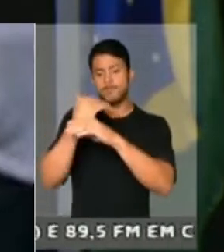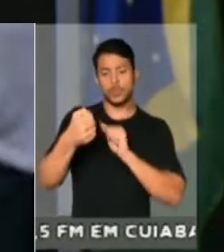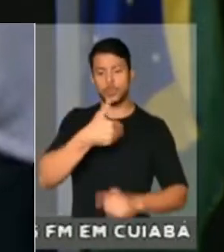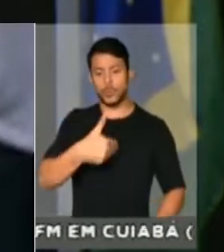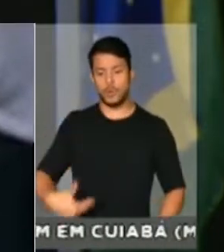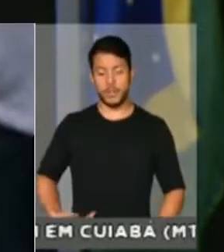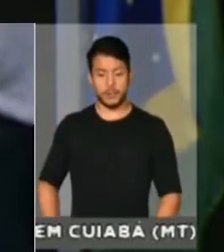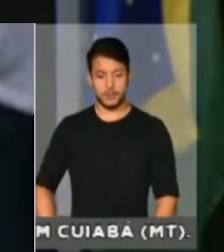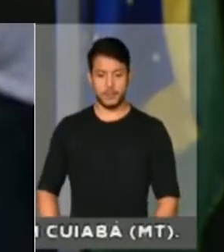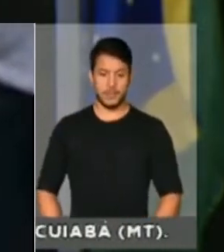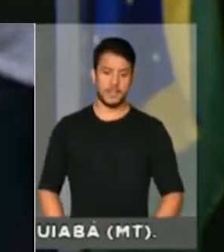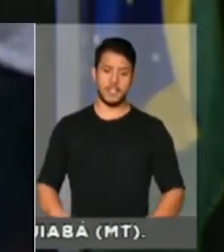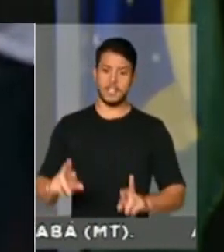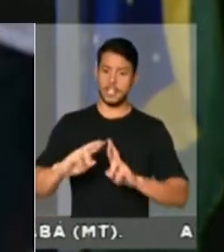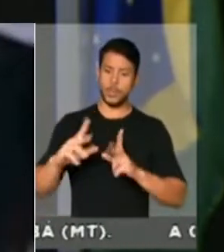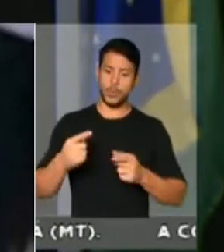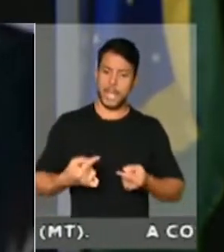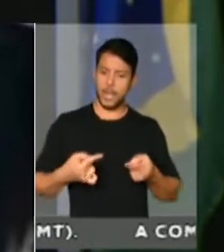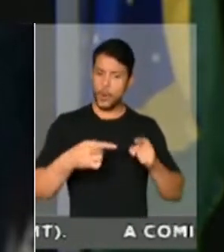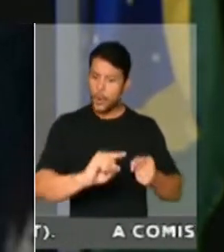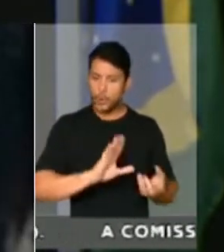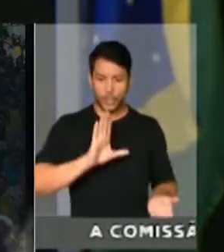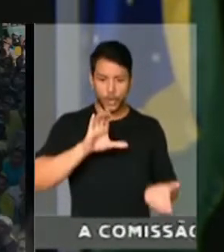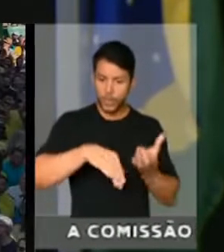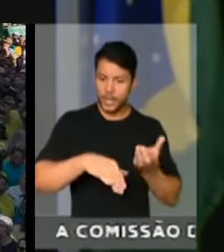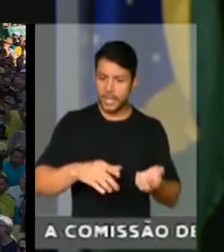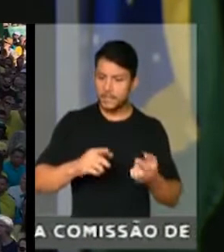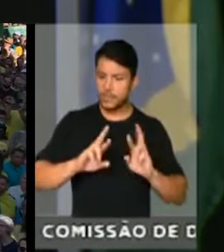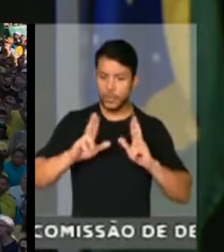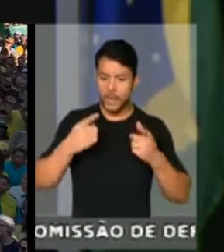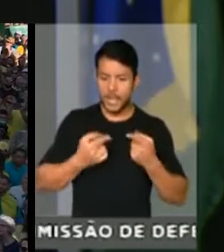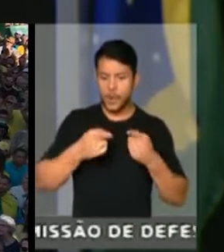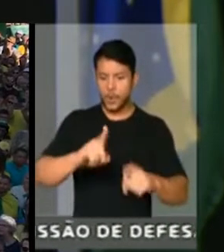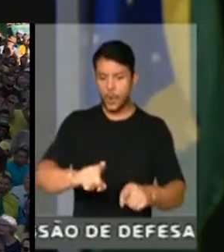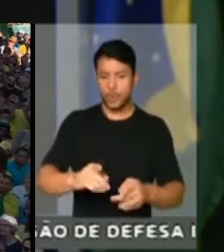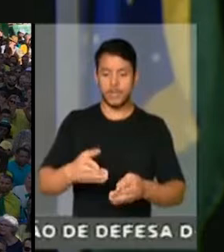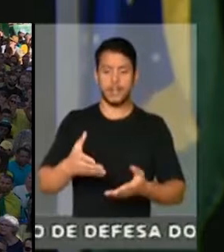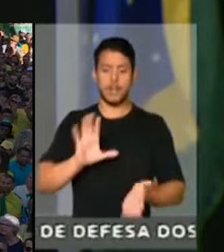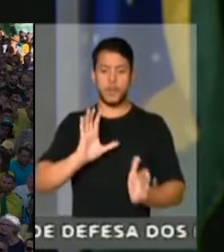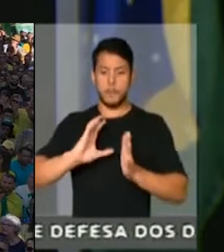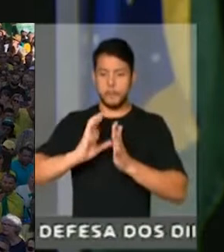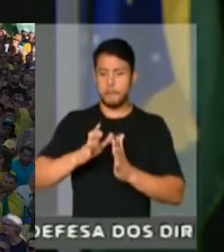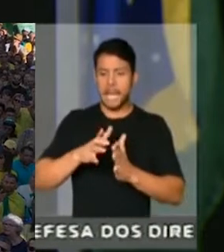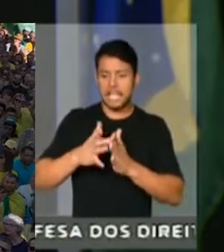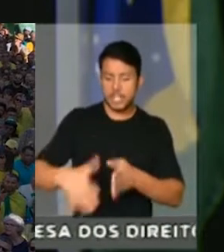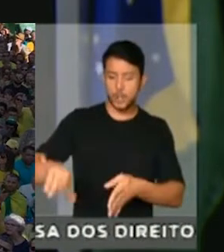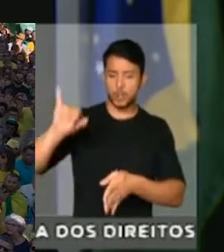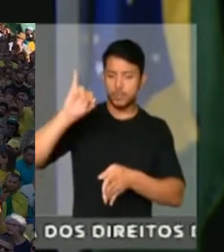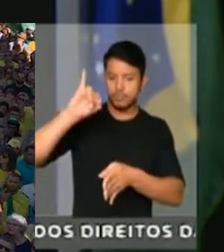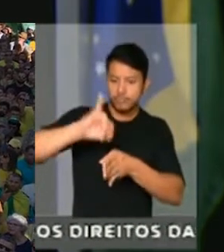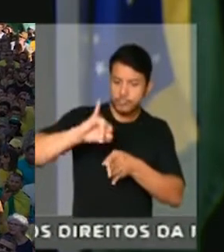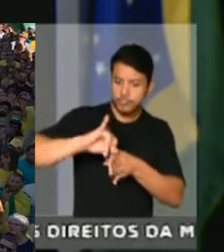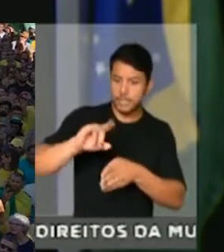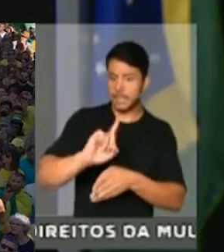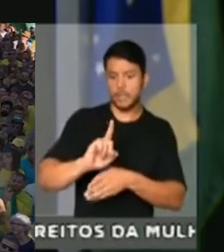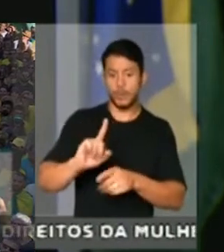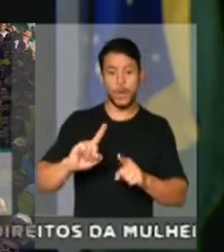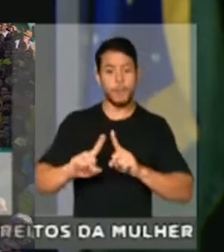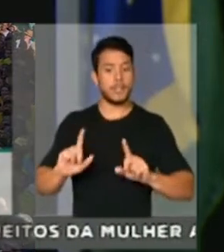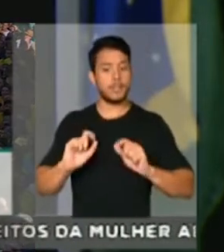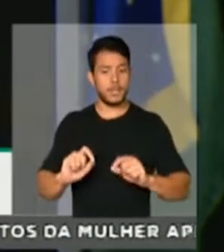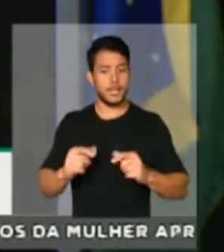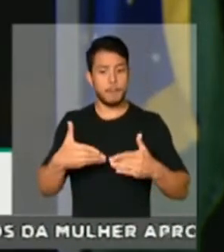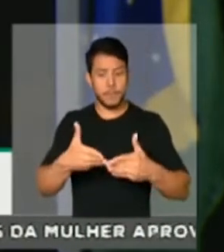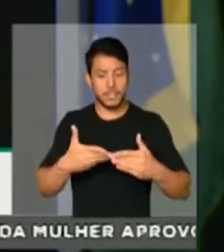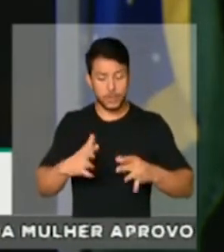federal. Não foi para atacar o Congresso Nacional, não foi para atacar Centrão, não foi para atacar nenhum parlamentar, mas sim pedindo que todos